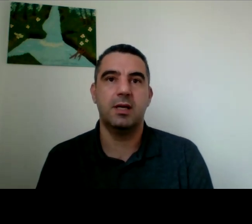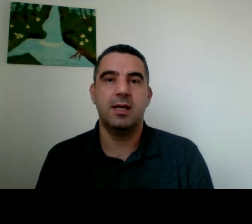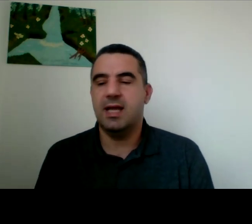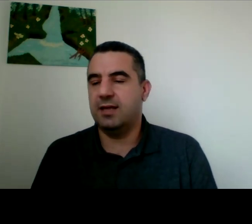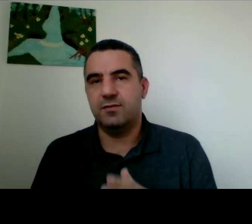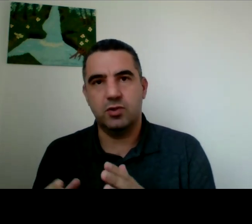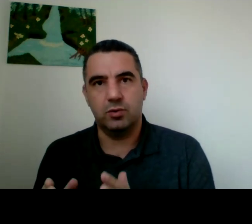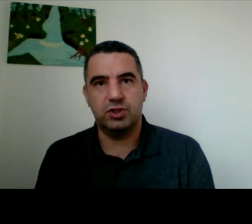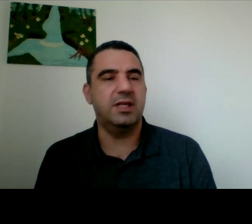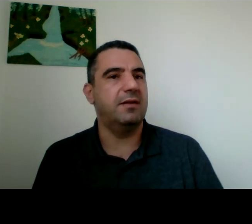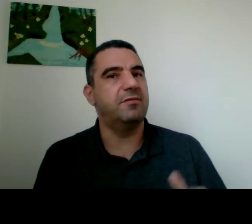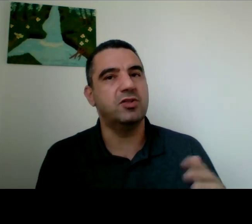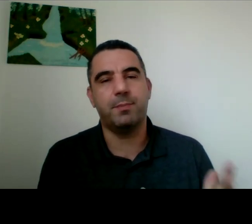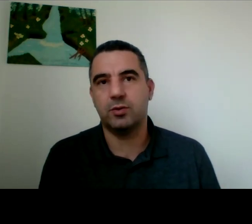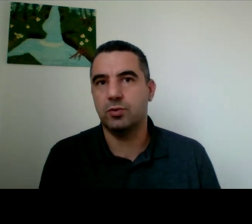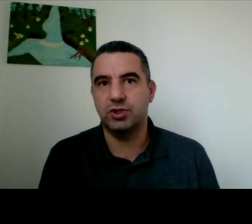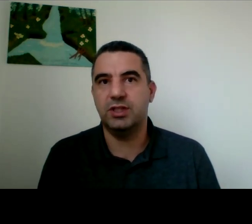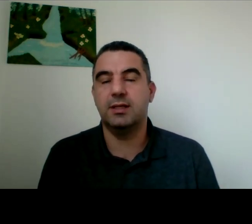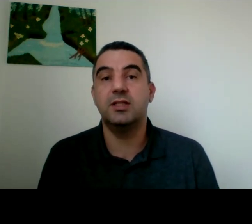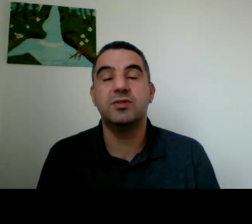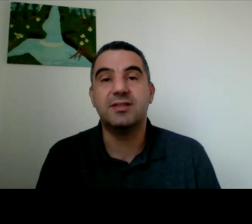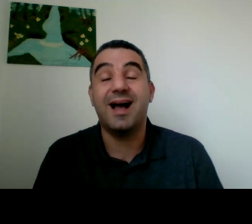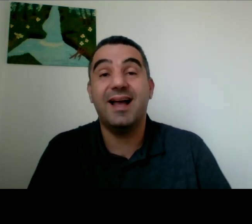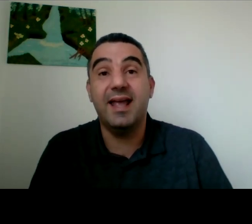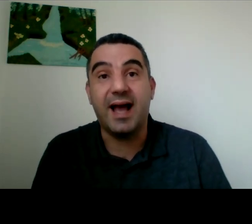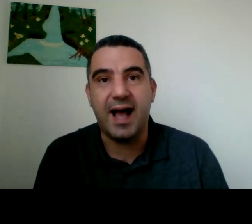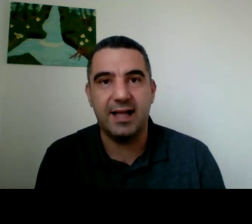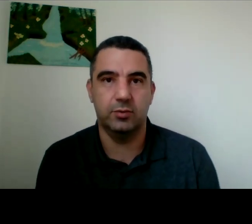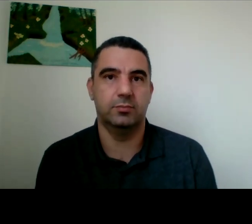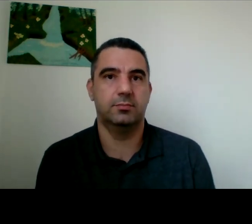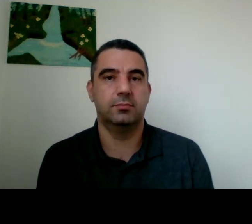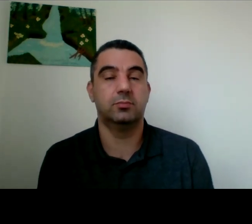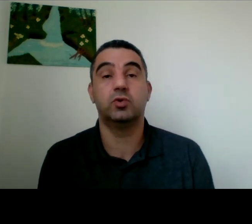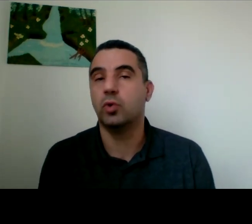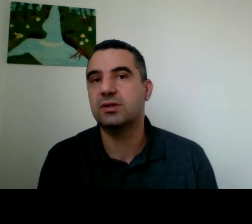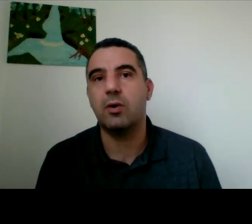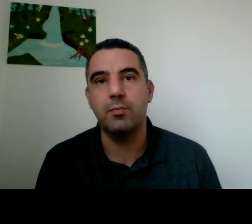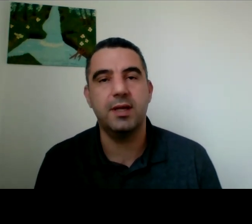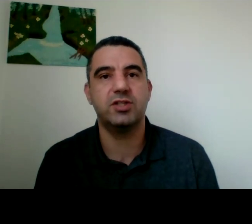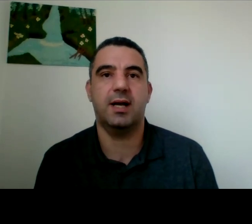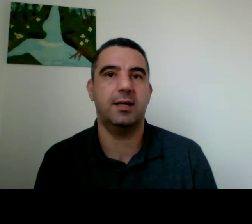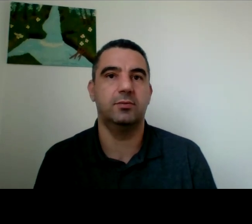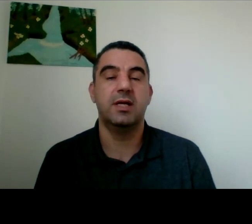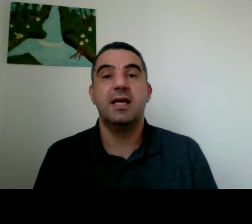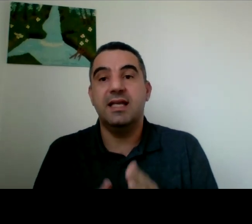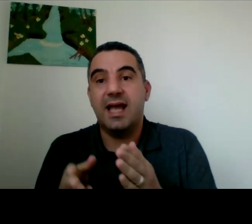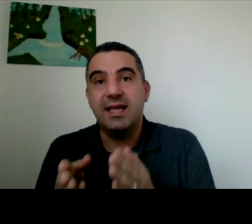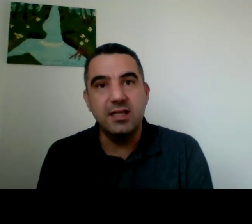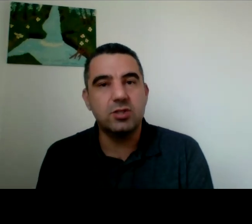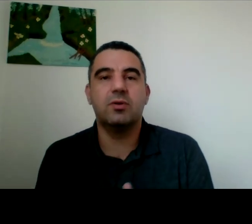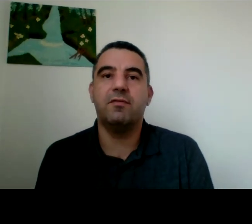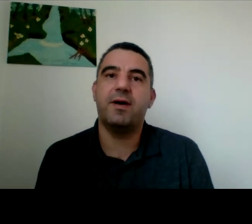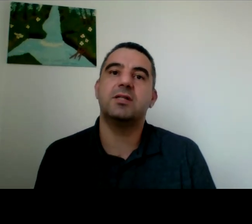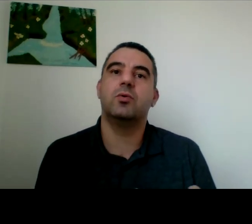impedimento em fisiologia, em fisiopatologia. Isso está errado, totalmente errado. E